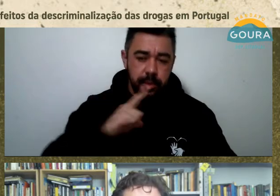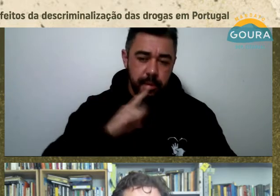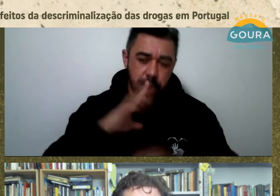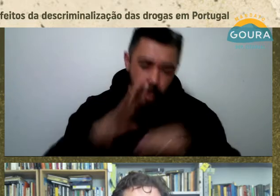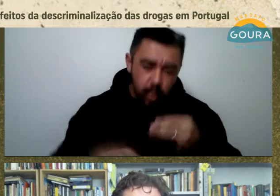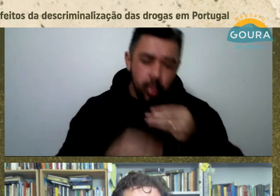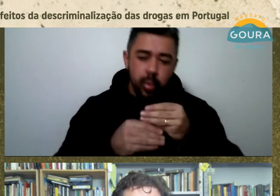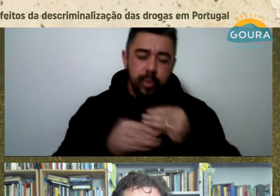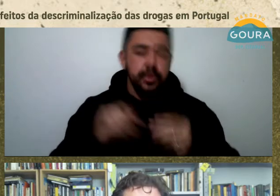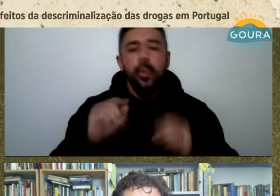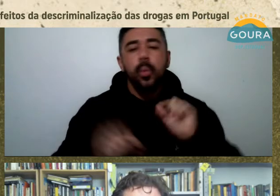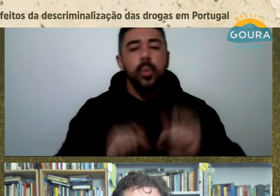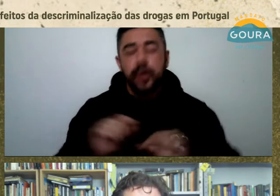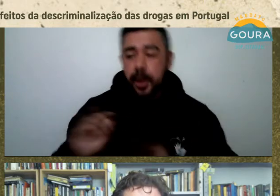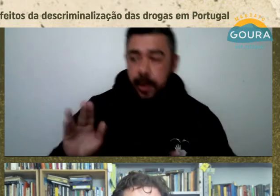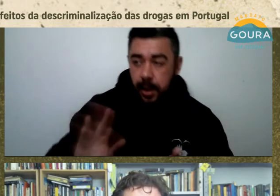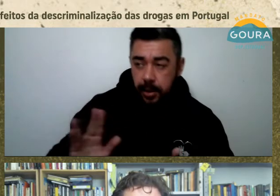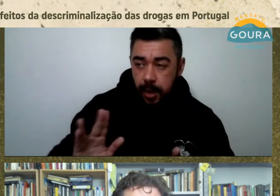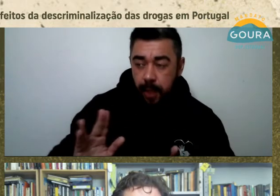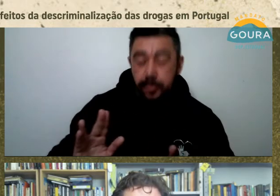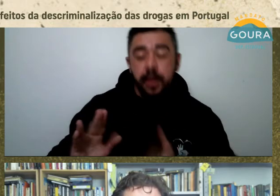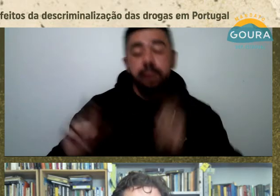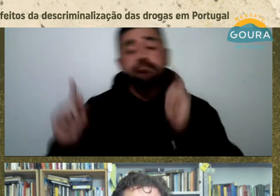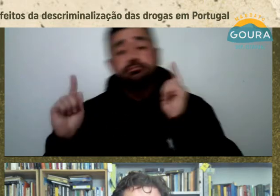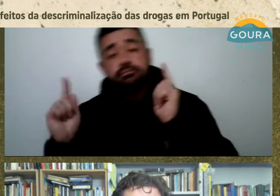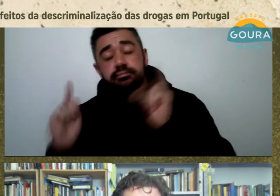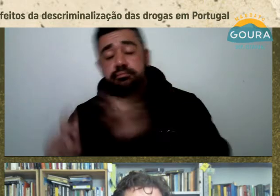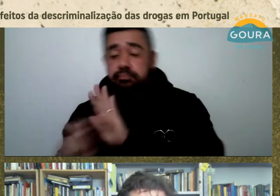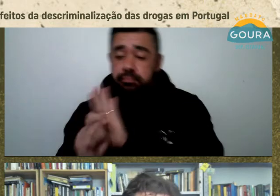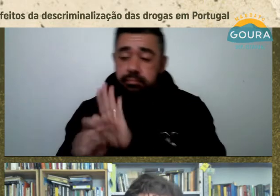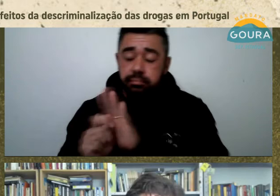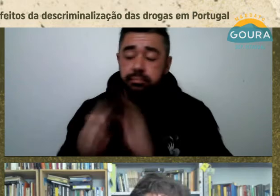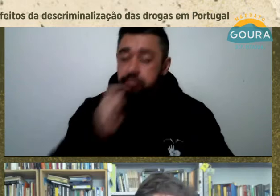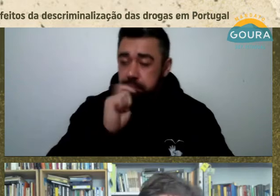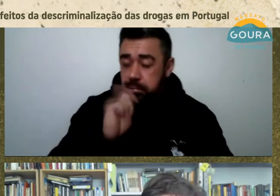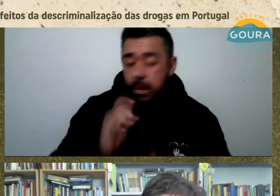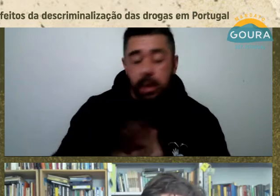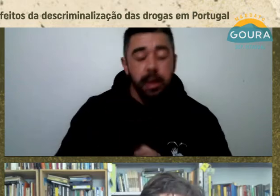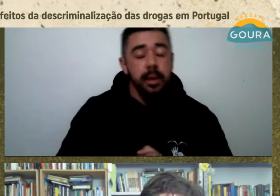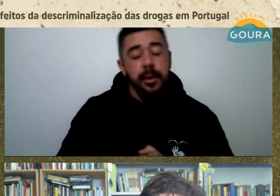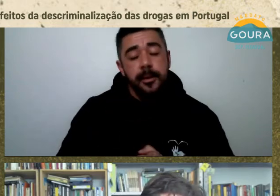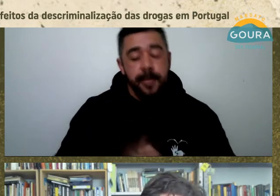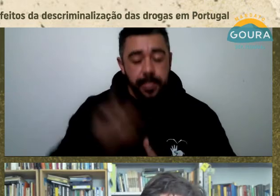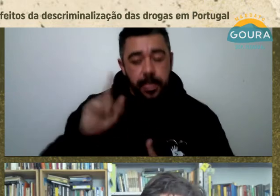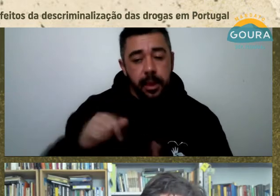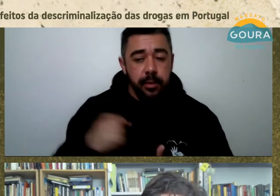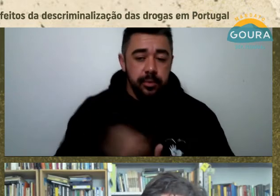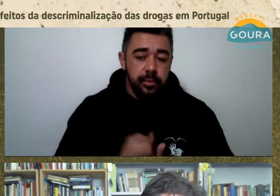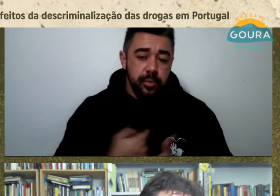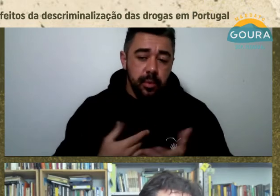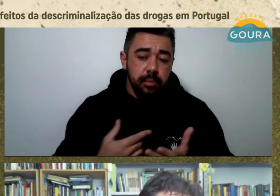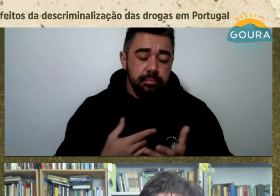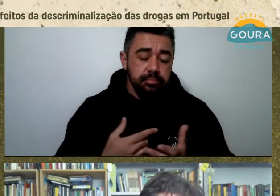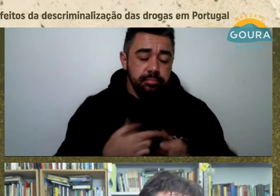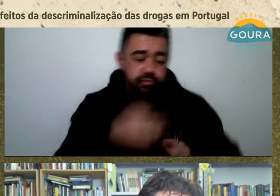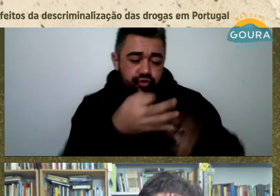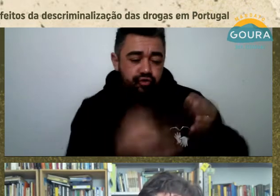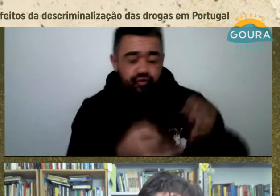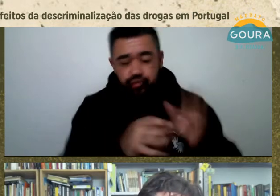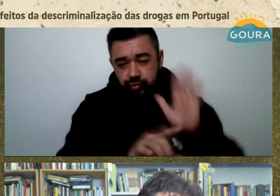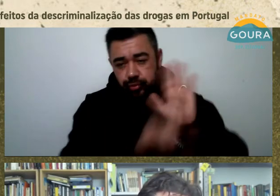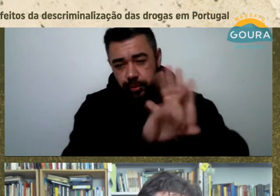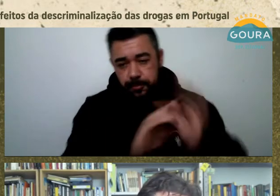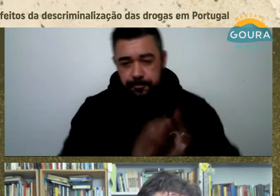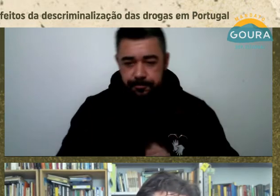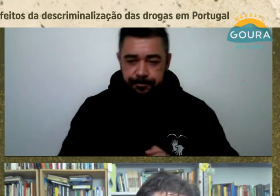da cannabis para fins não terapêuticos no nosso quadro jurídico. No